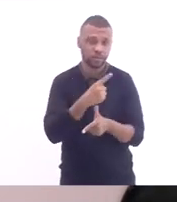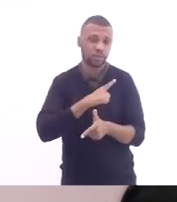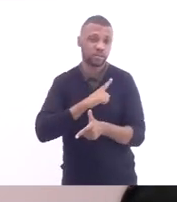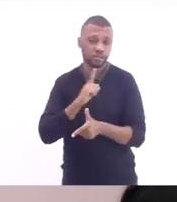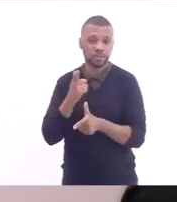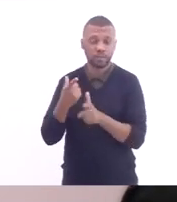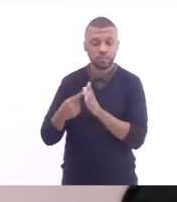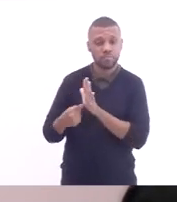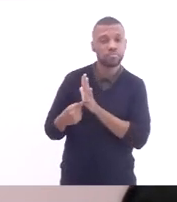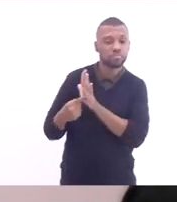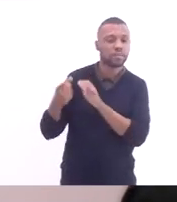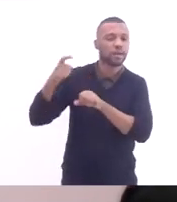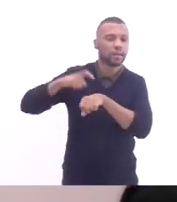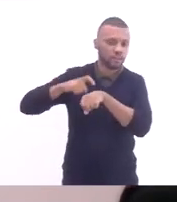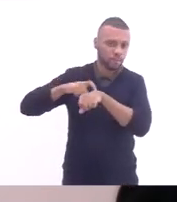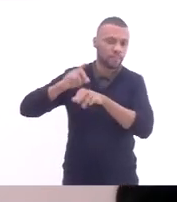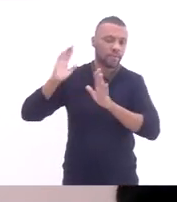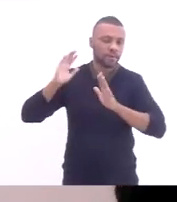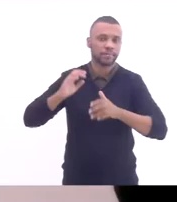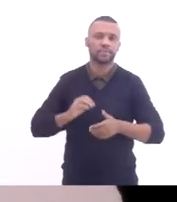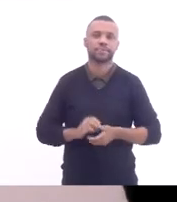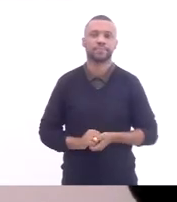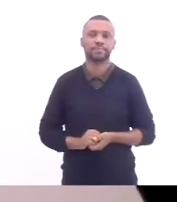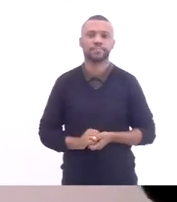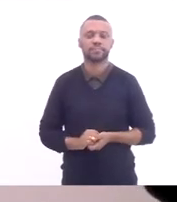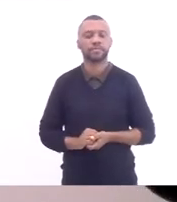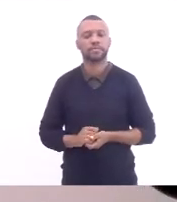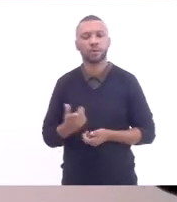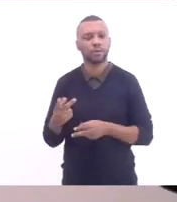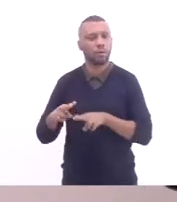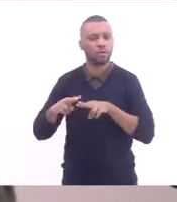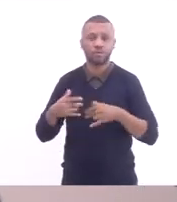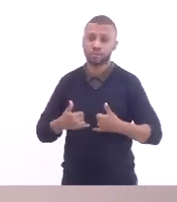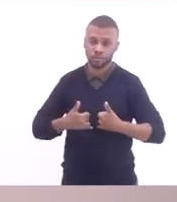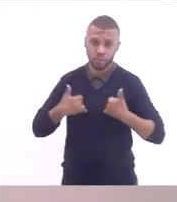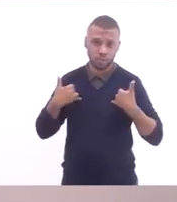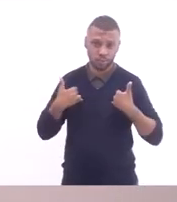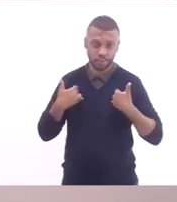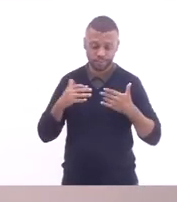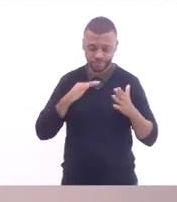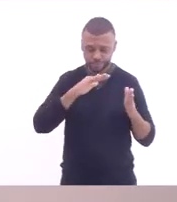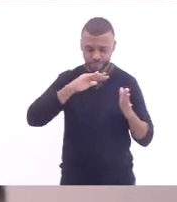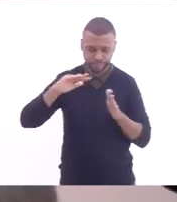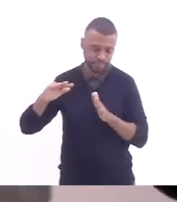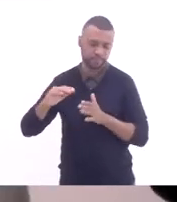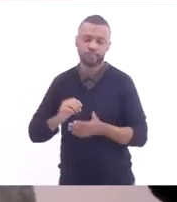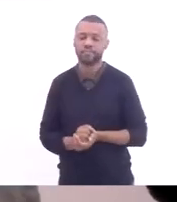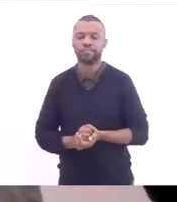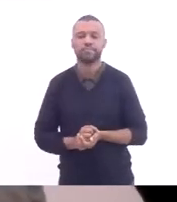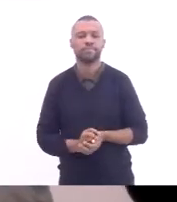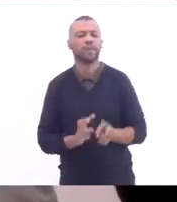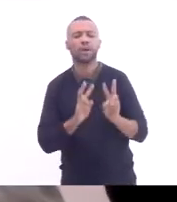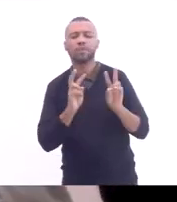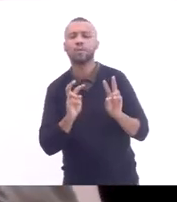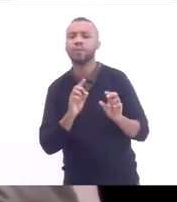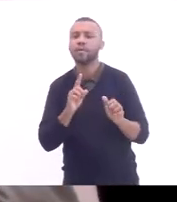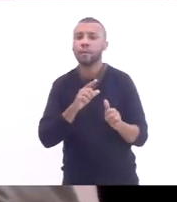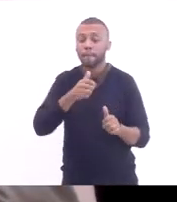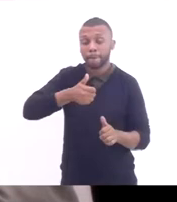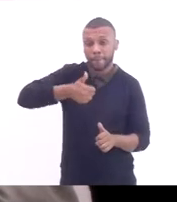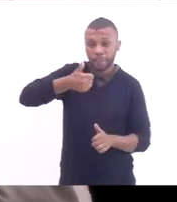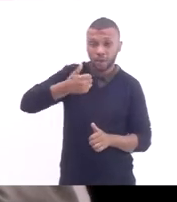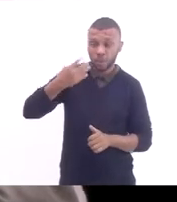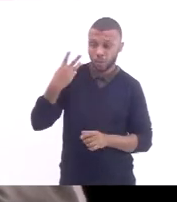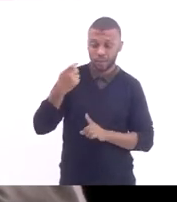estávamos enfrentando. Então, é motivo de orgulho. Com relação primeiro quadrimestre,